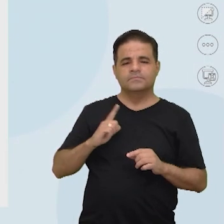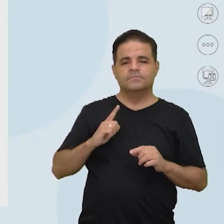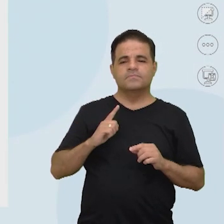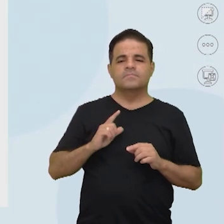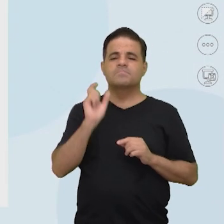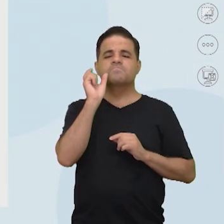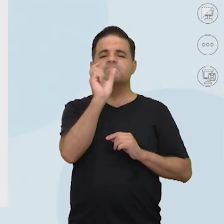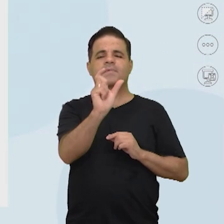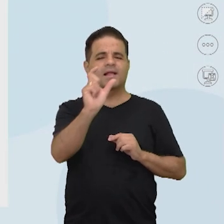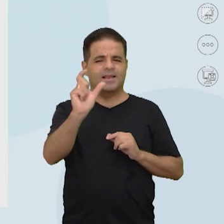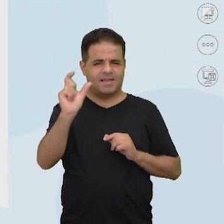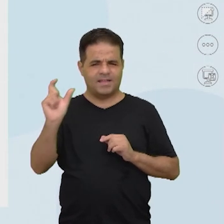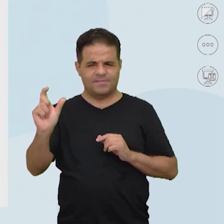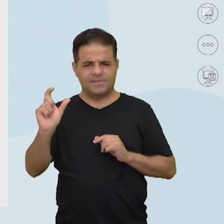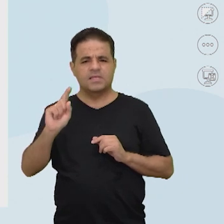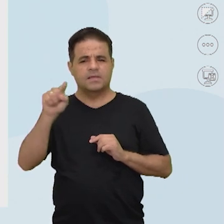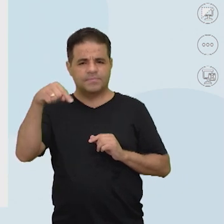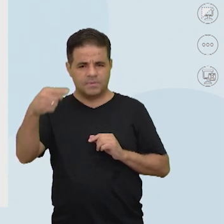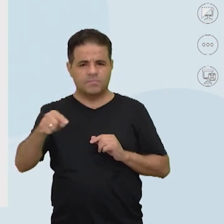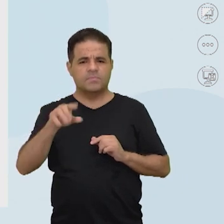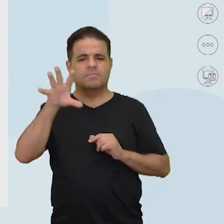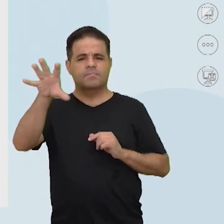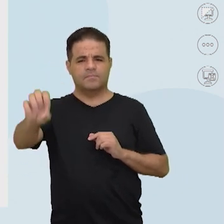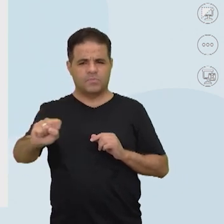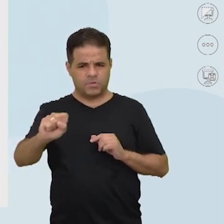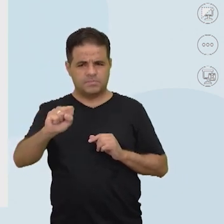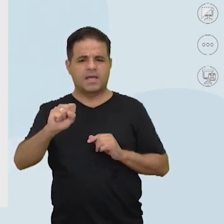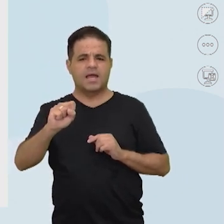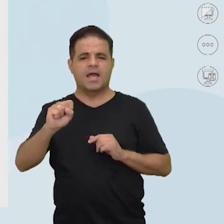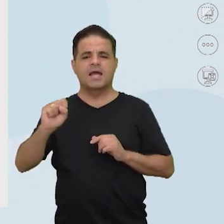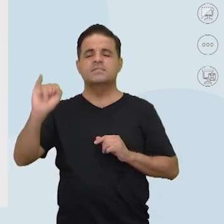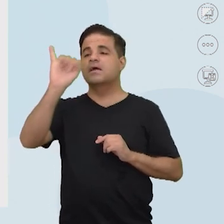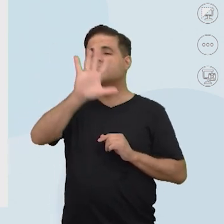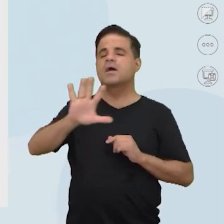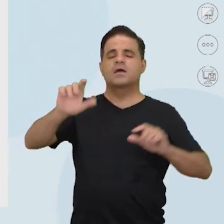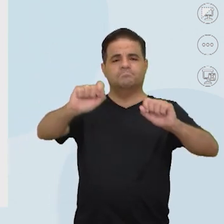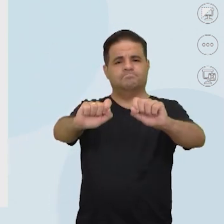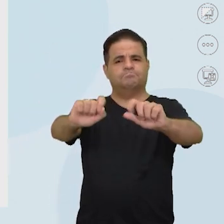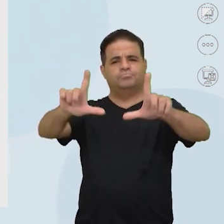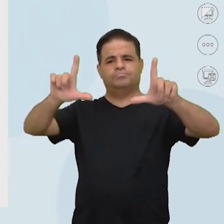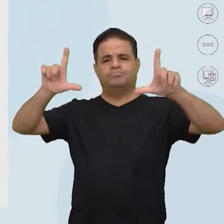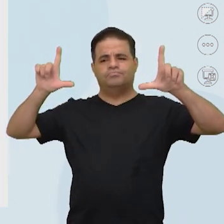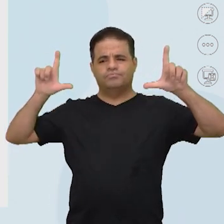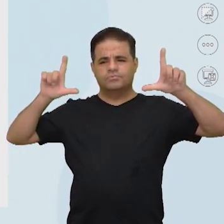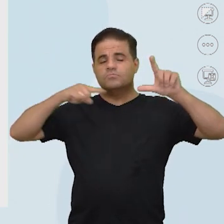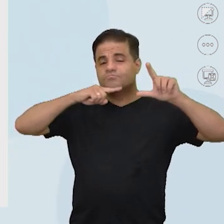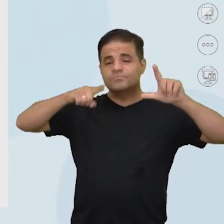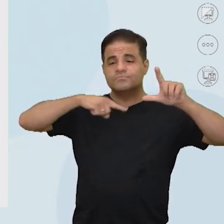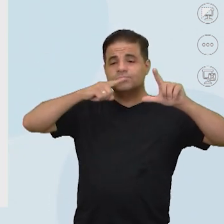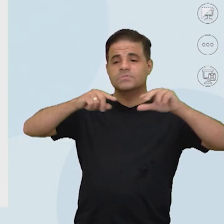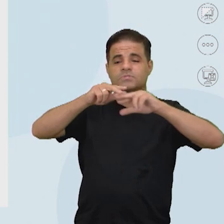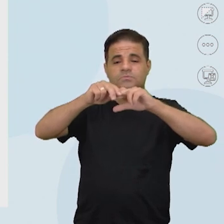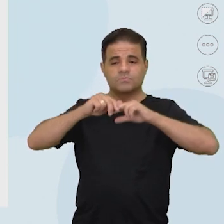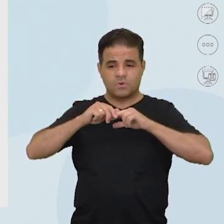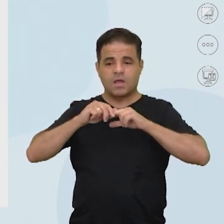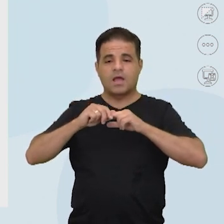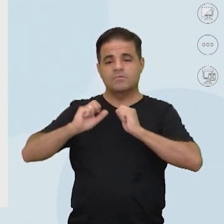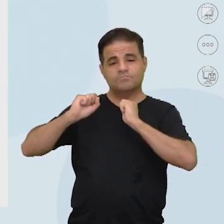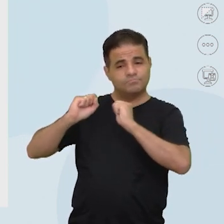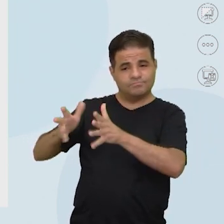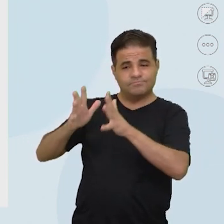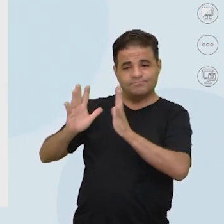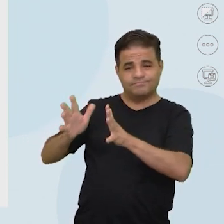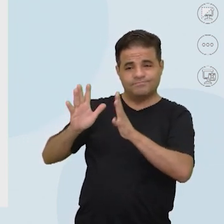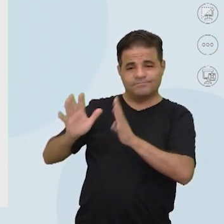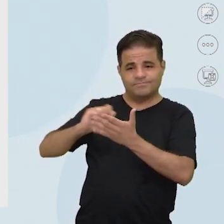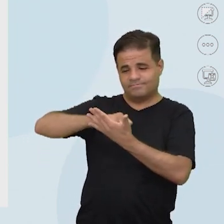as palavrinhas, né? Depois o pessoal pode pegar essa imagem e dar uma ampliada, né? Eu não consegui ampliar muito devido à questão também do Libras, né? Não dá